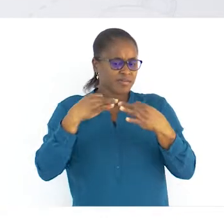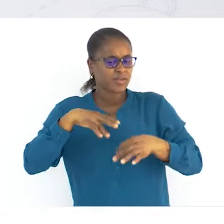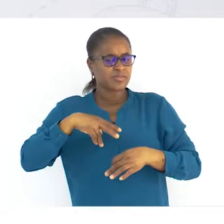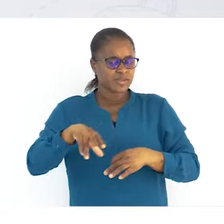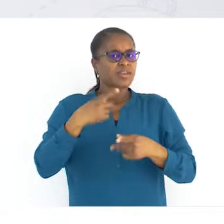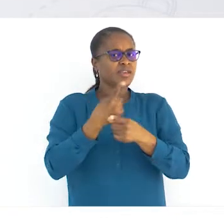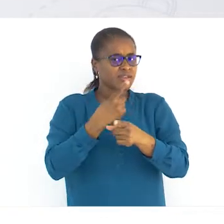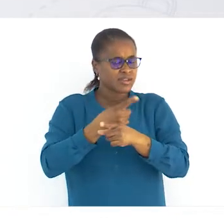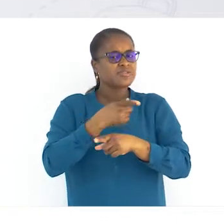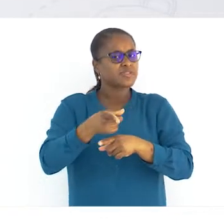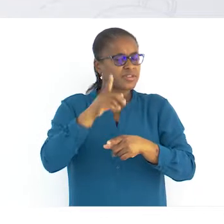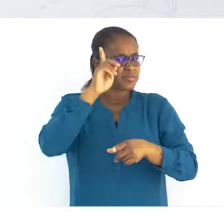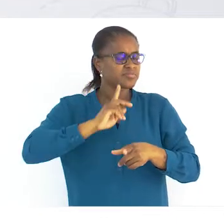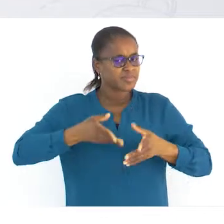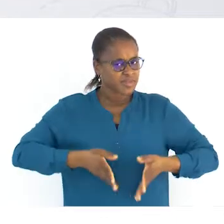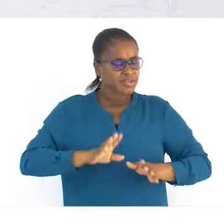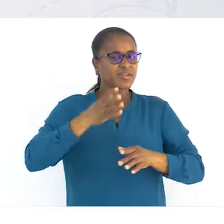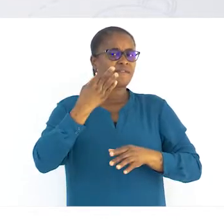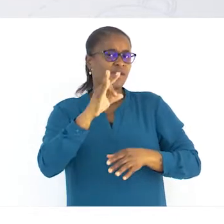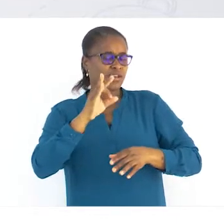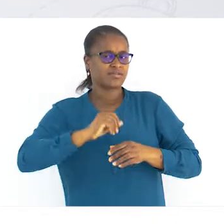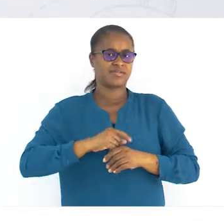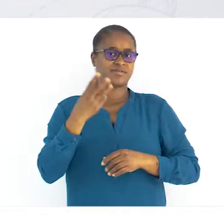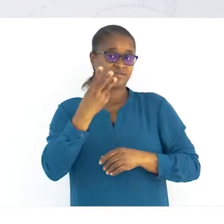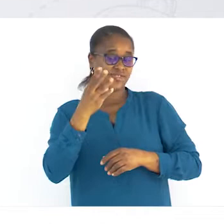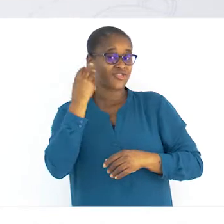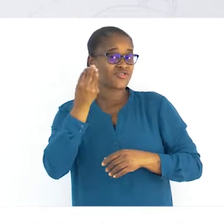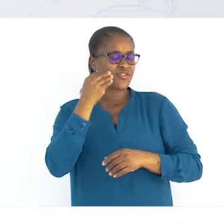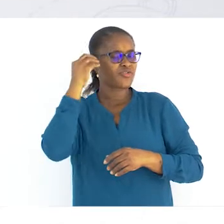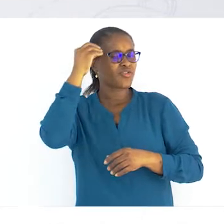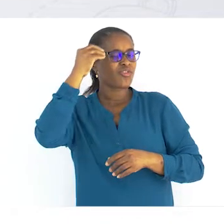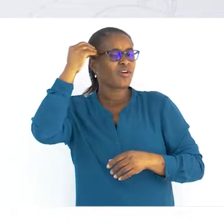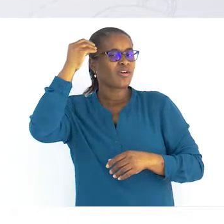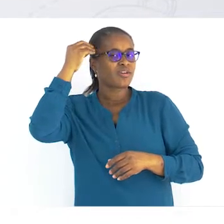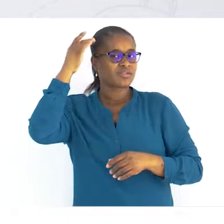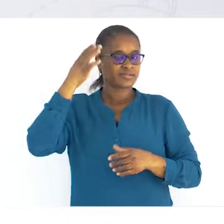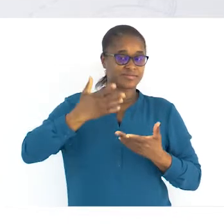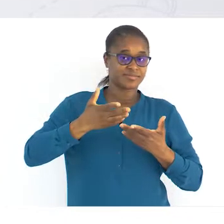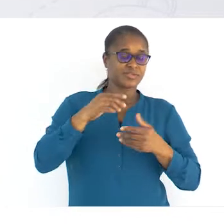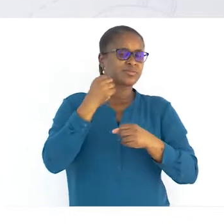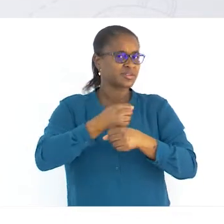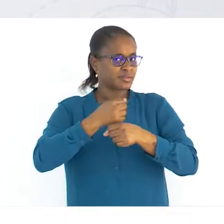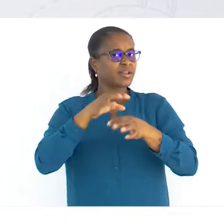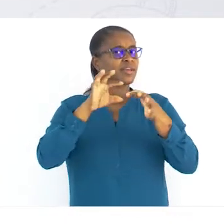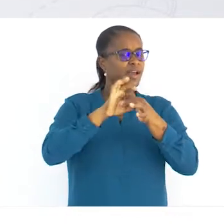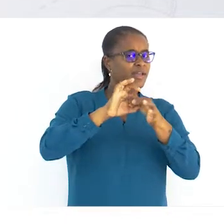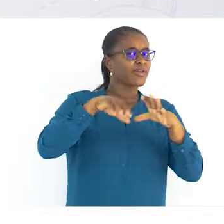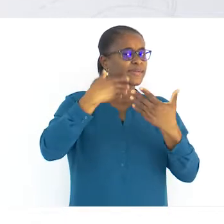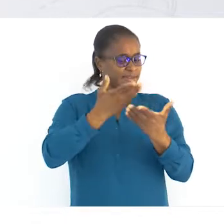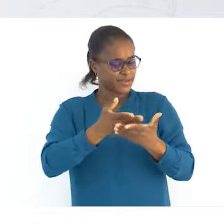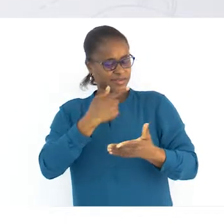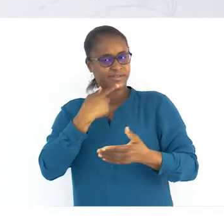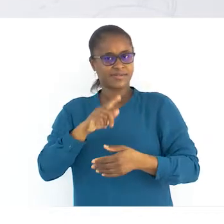de francesa. Estes 3 jovens sonham com carreiras ligadas à representação. Cena